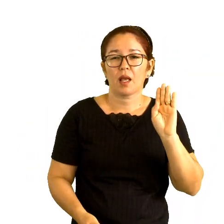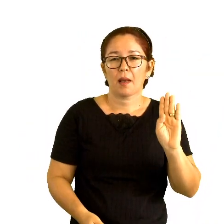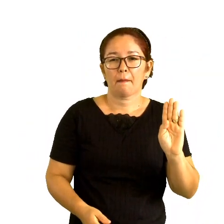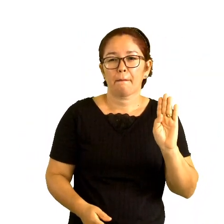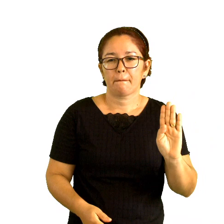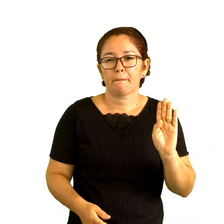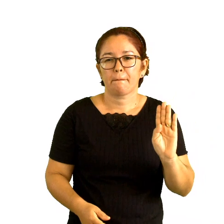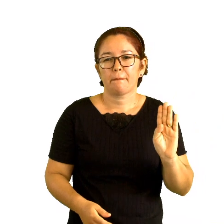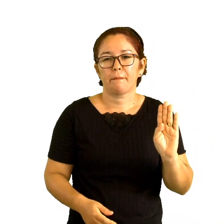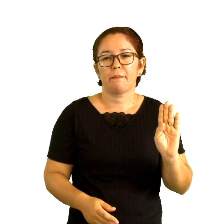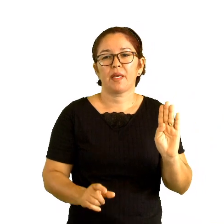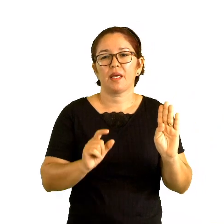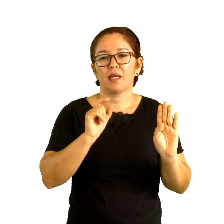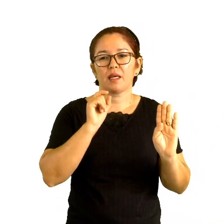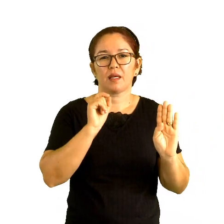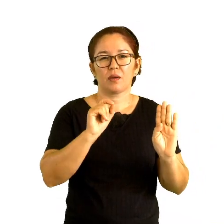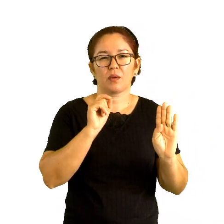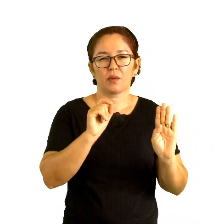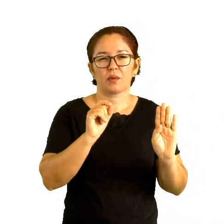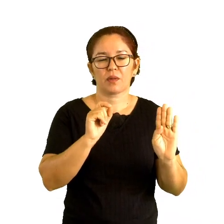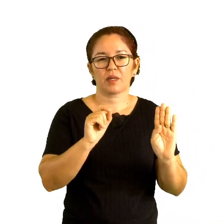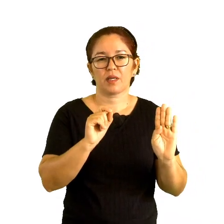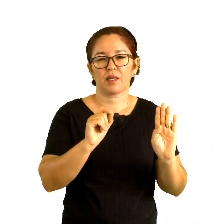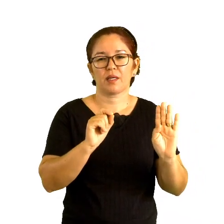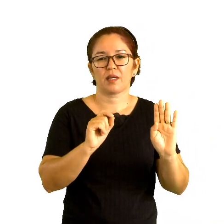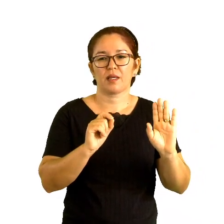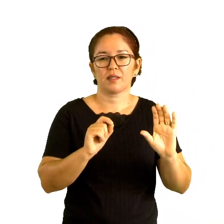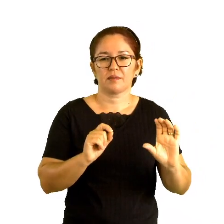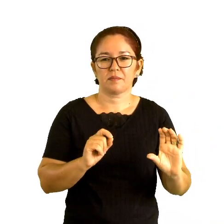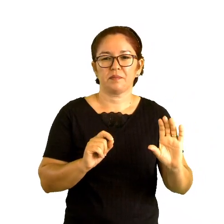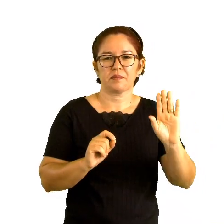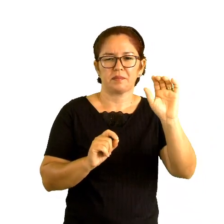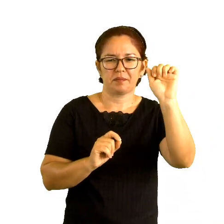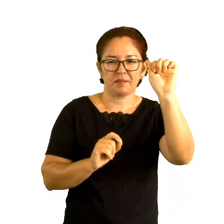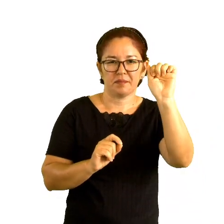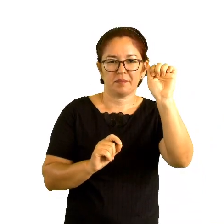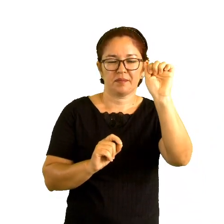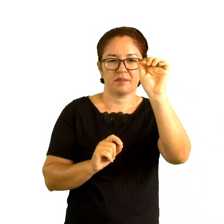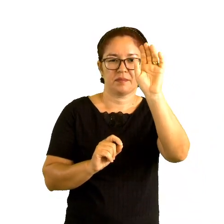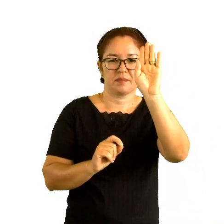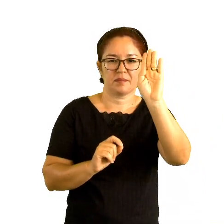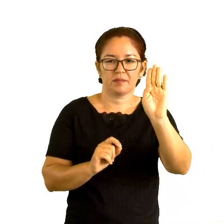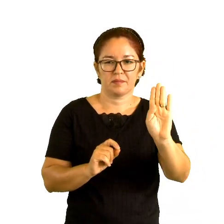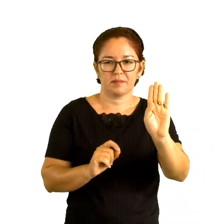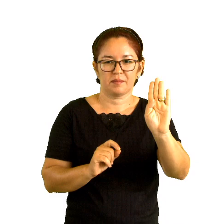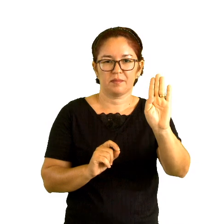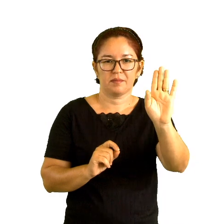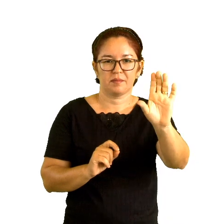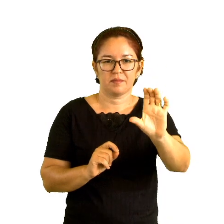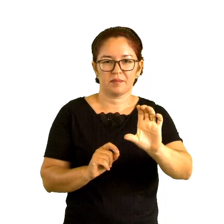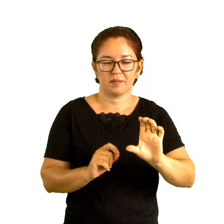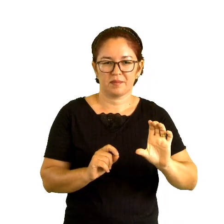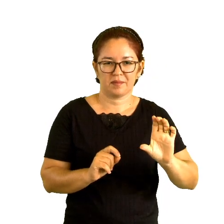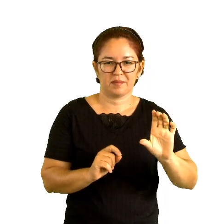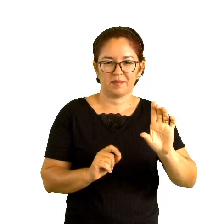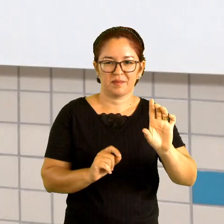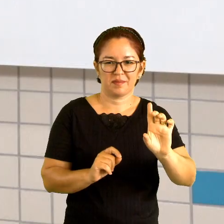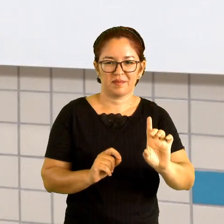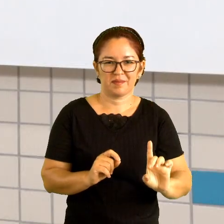mal acompanhada. Ou D. Quem ama o feio, bonito lhe